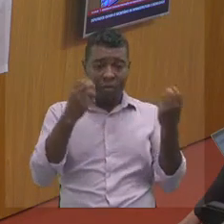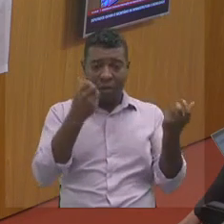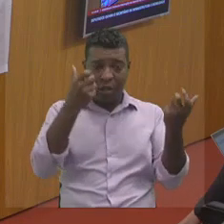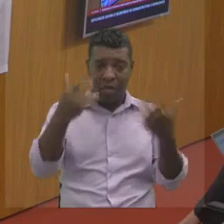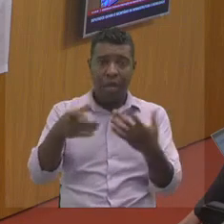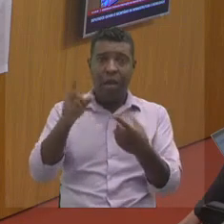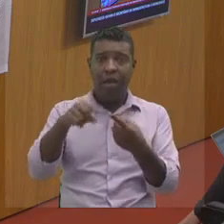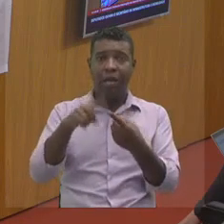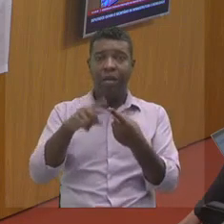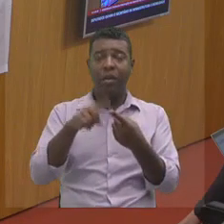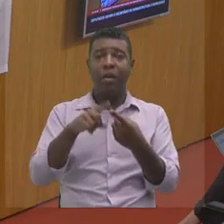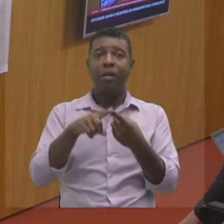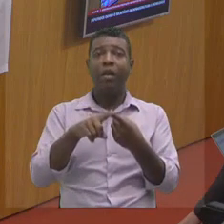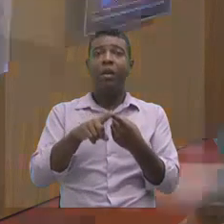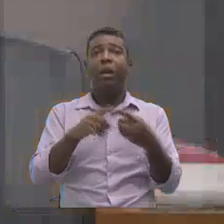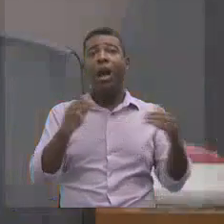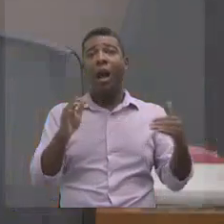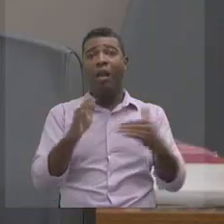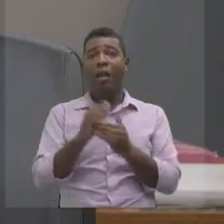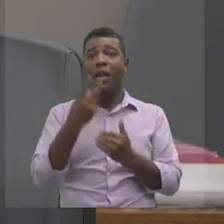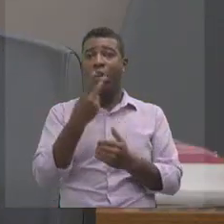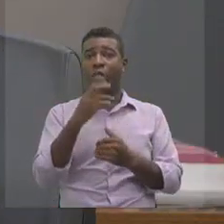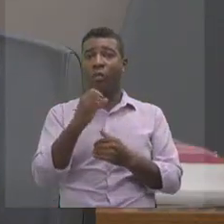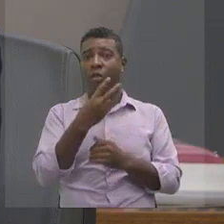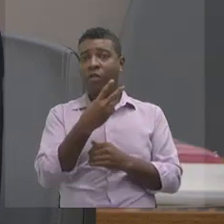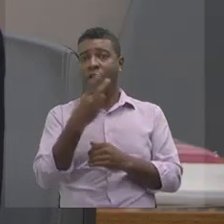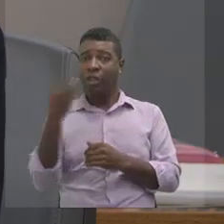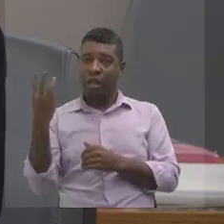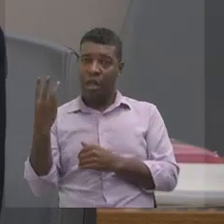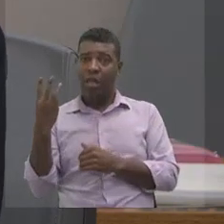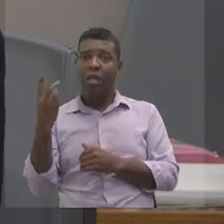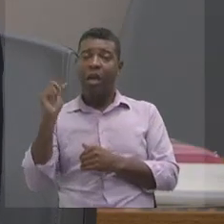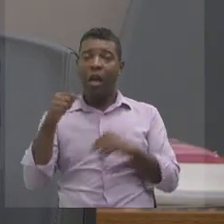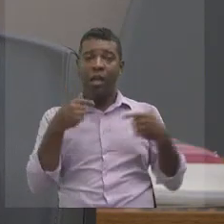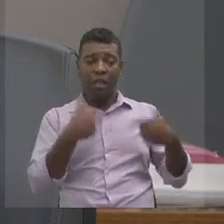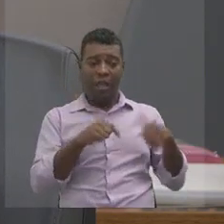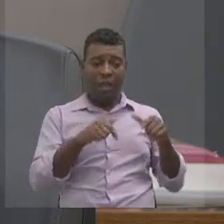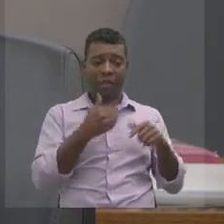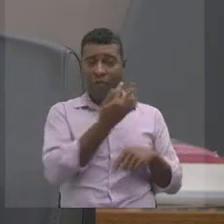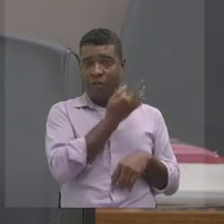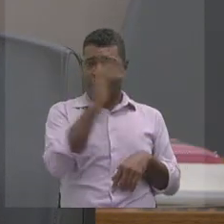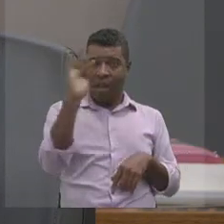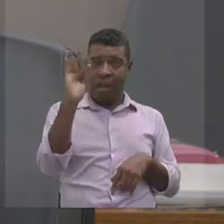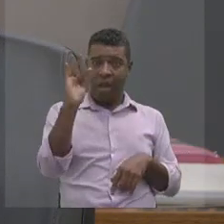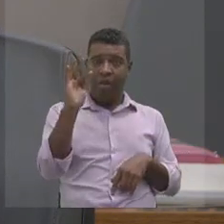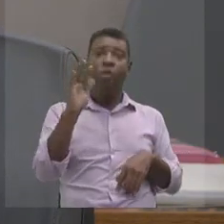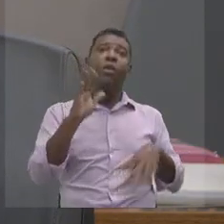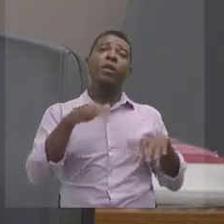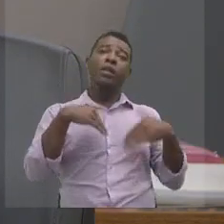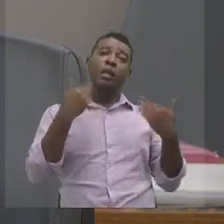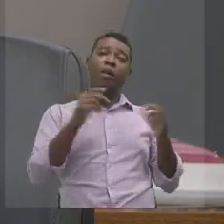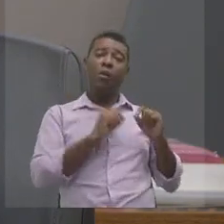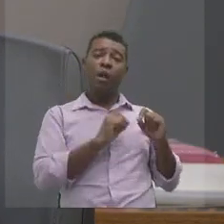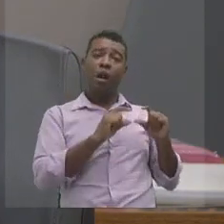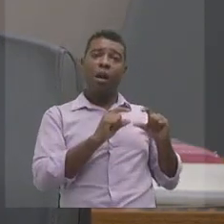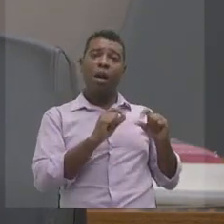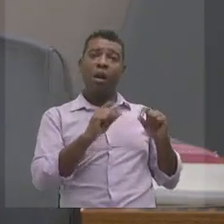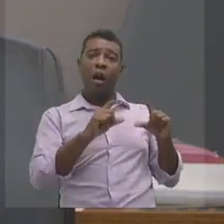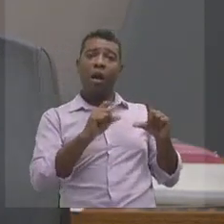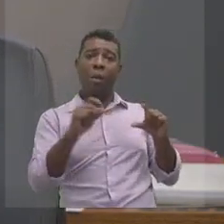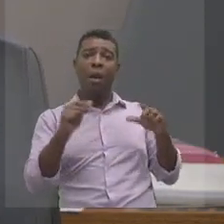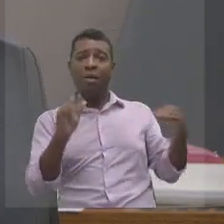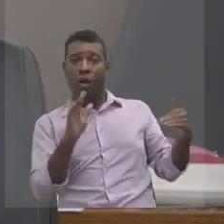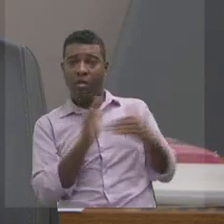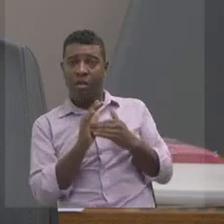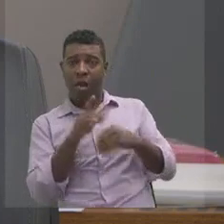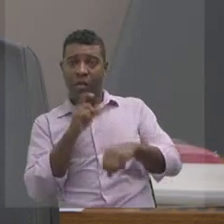Então até 2023 né o serviço era um serviço Federal né então os aumentos né ocorridos até então é